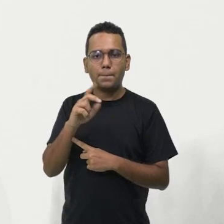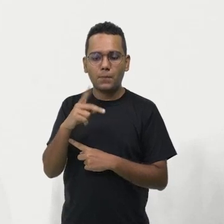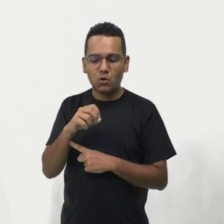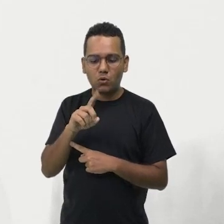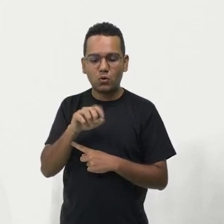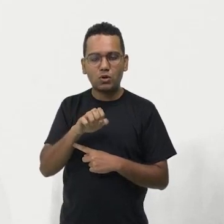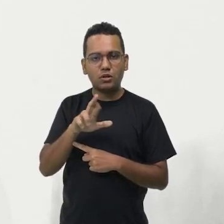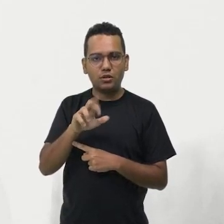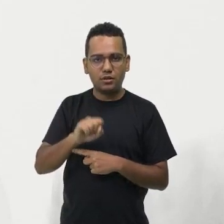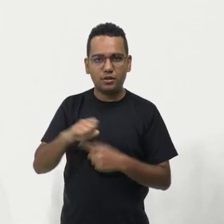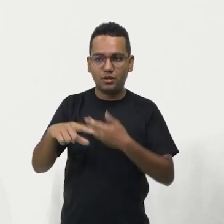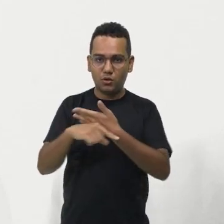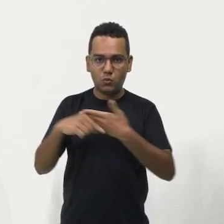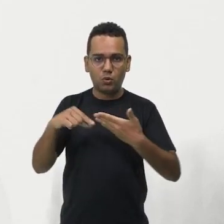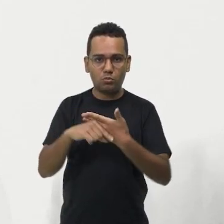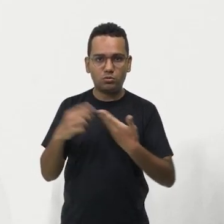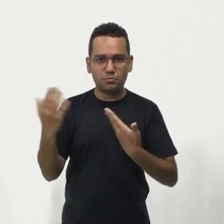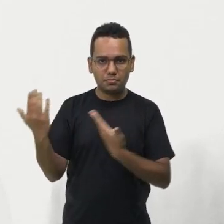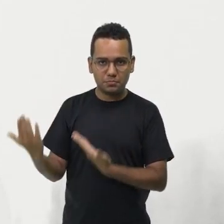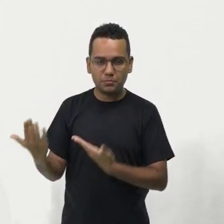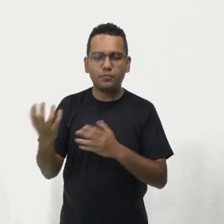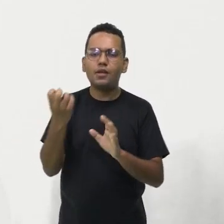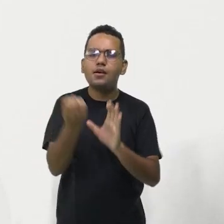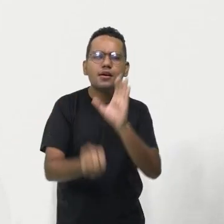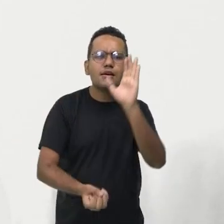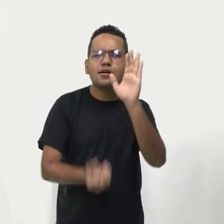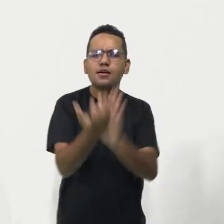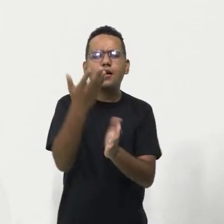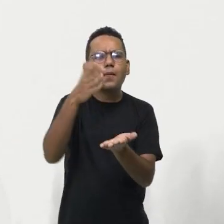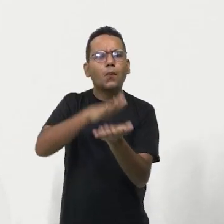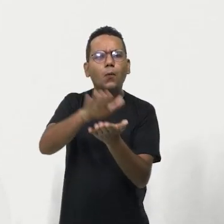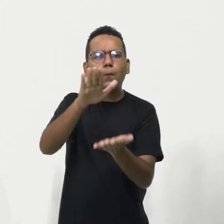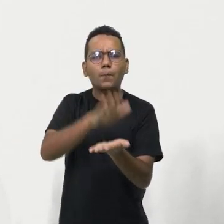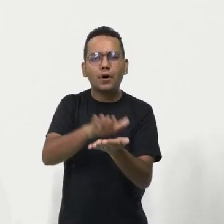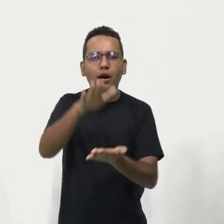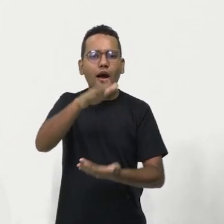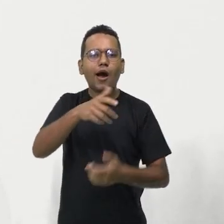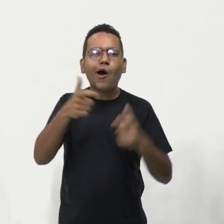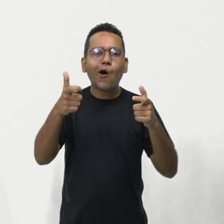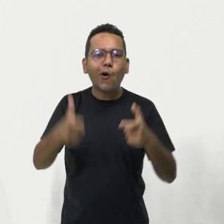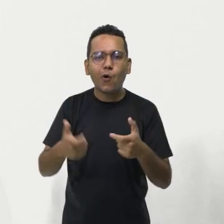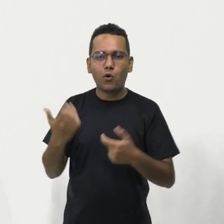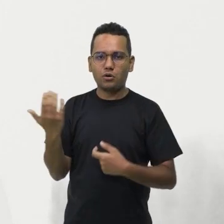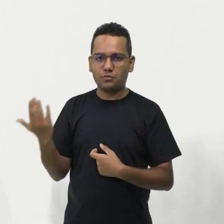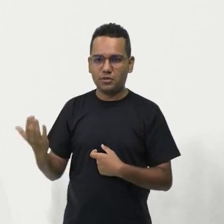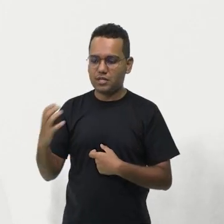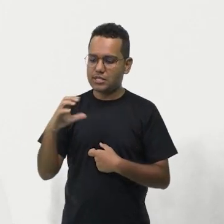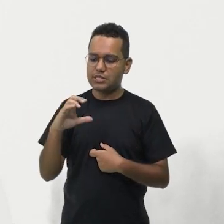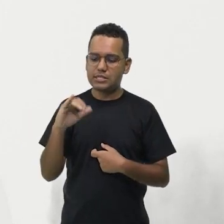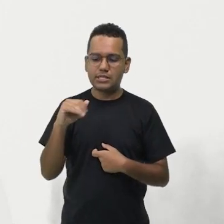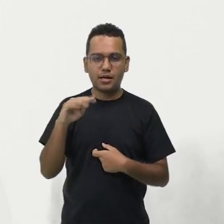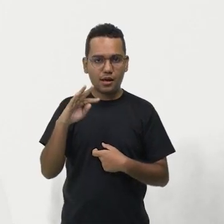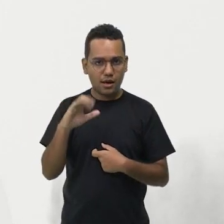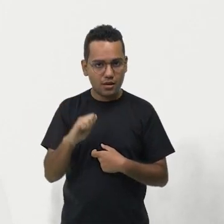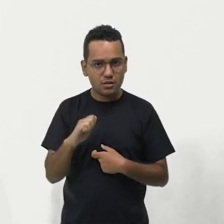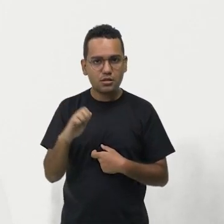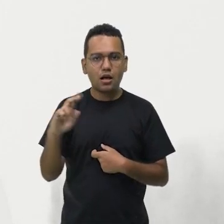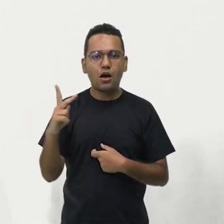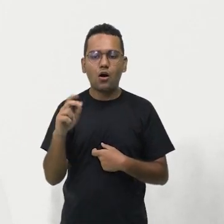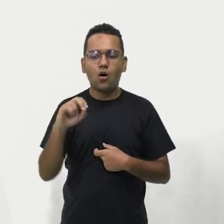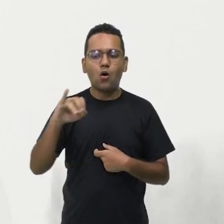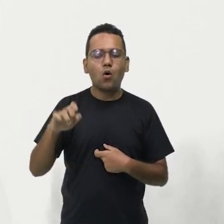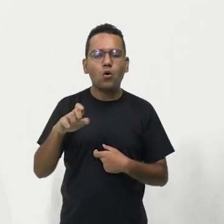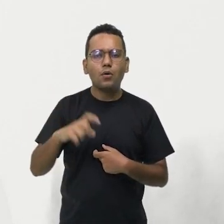Lucas Mascarenha de Miranda, publicado na revista Ciência Hoje, o autor reflete